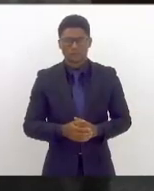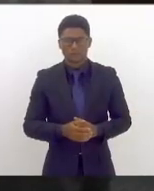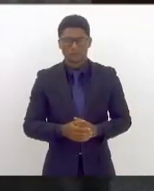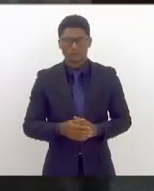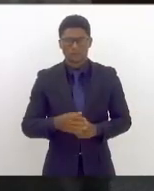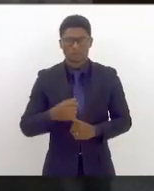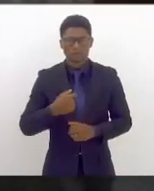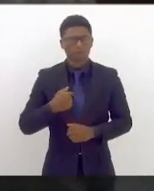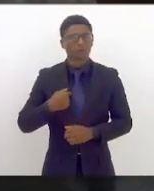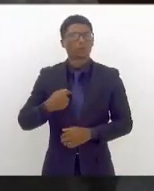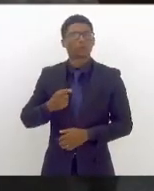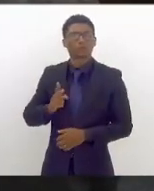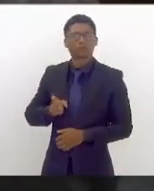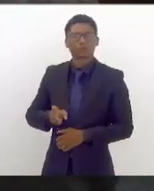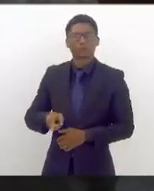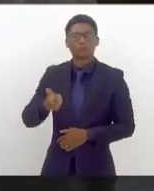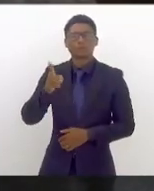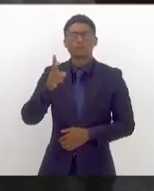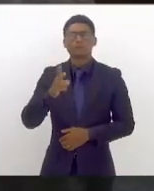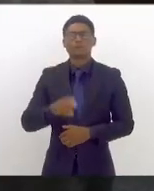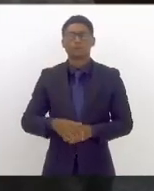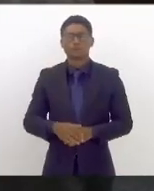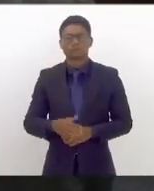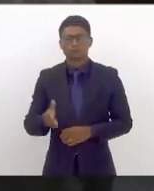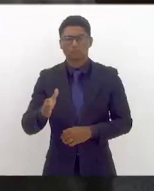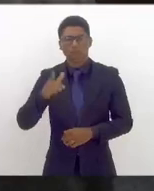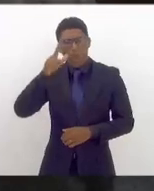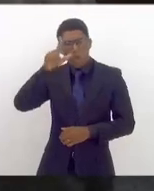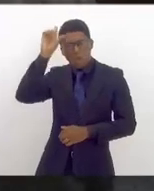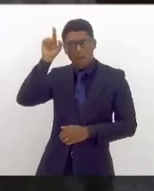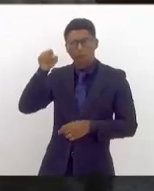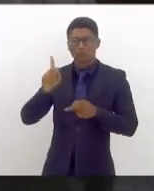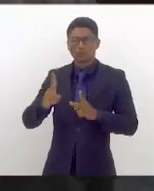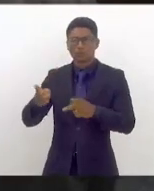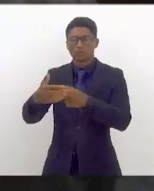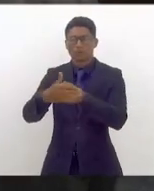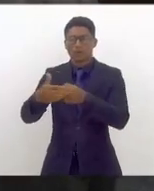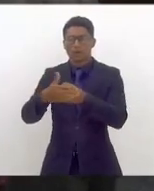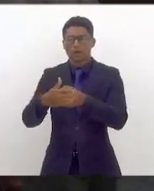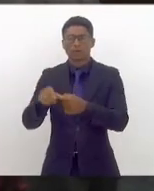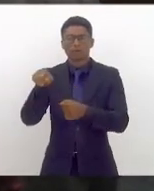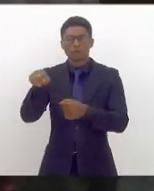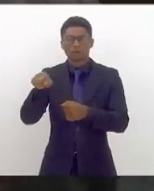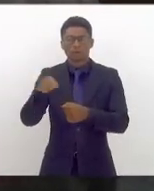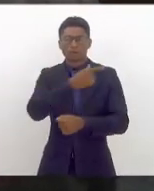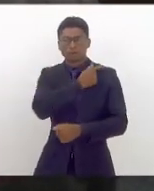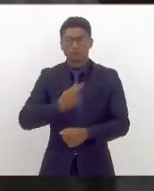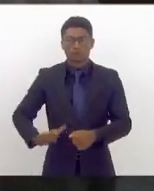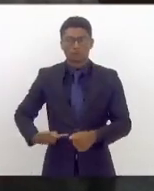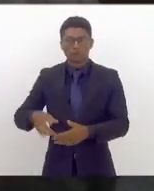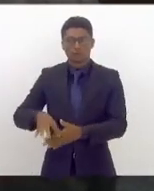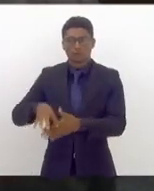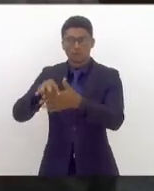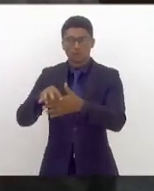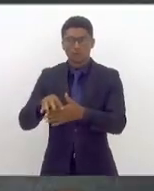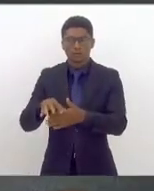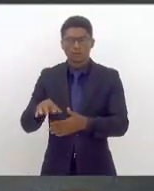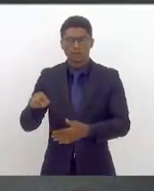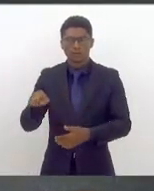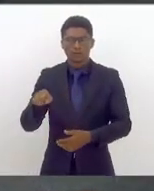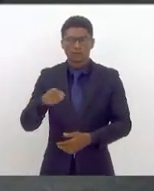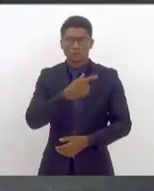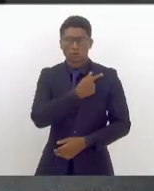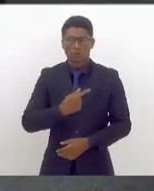forma jocosa ou por exemplo me referir ao deputado Luís Paulo com todo carinho respeito é o líder do governo Eduardo Paes nessa casa